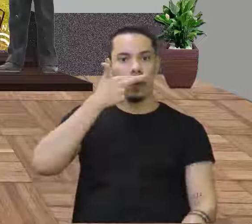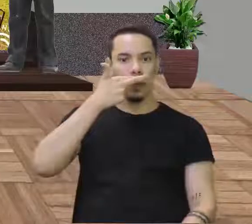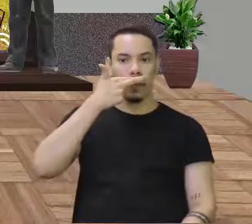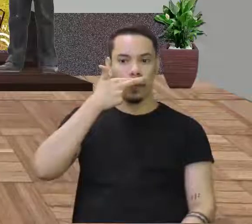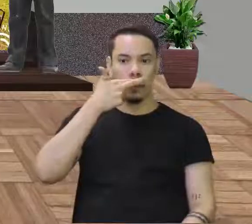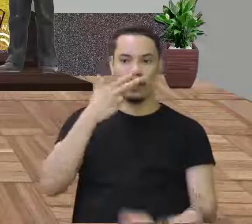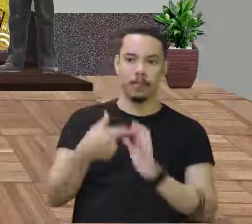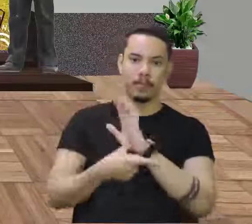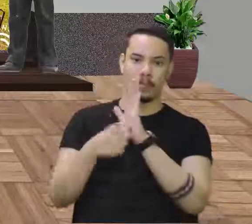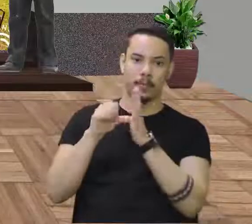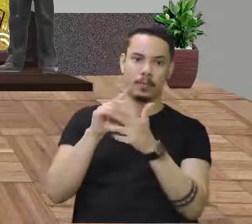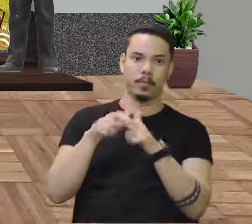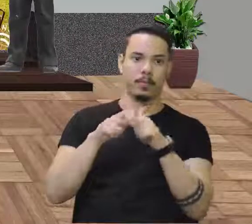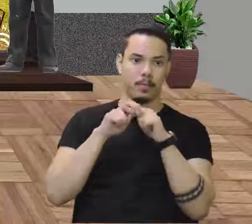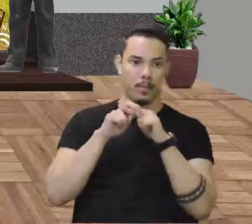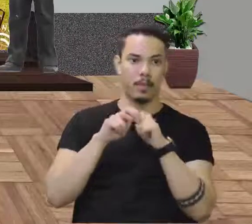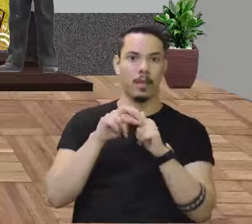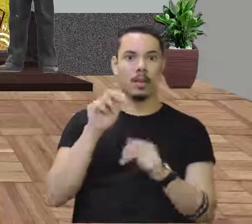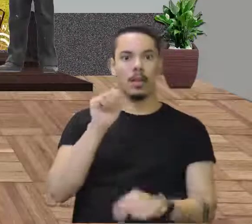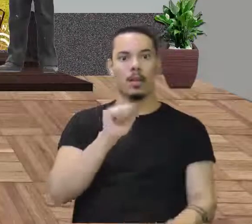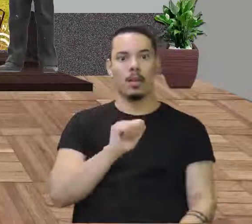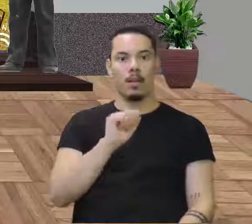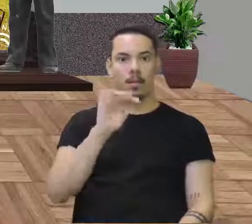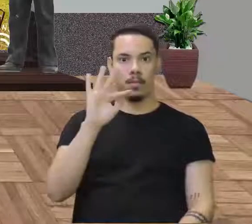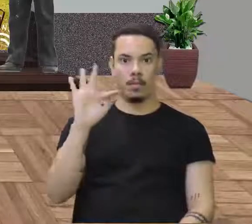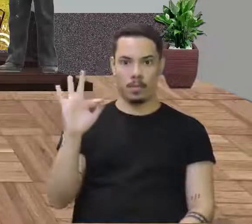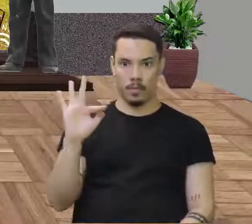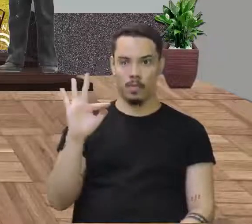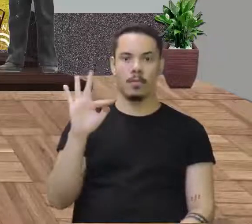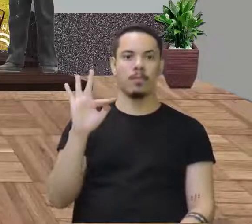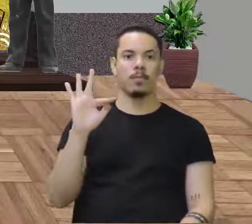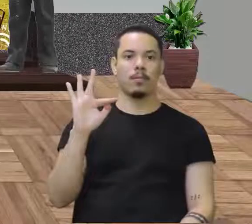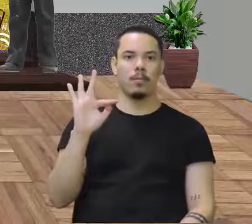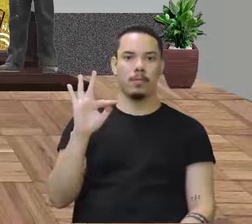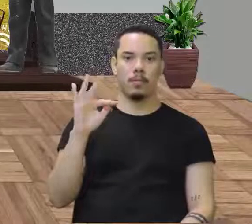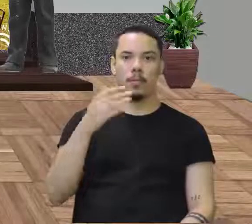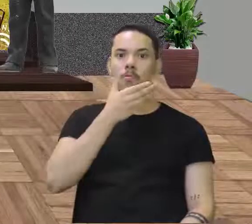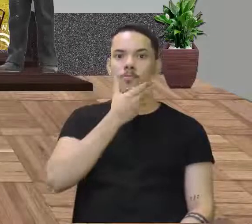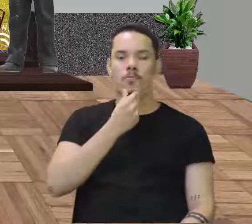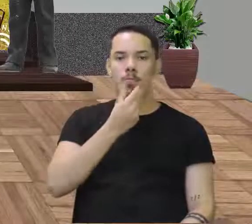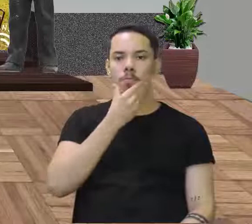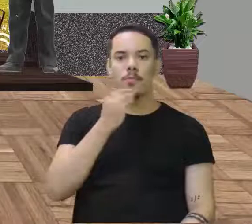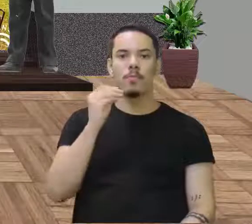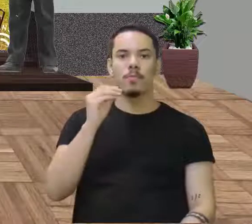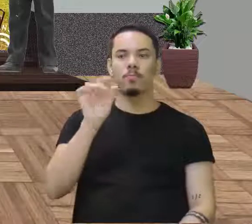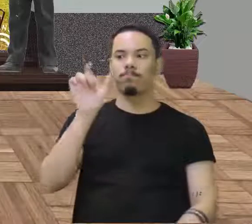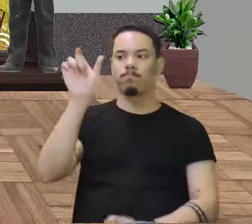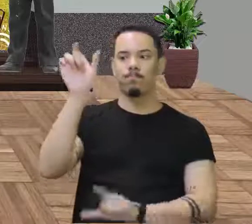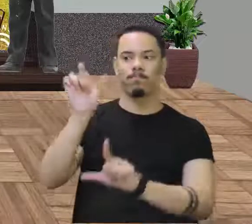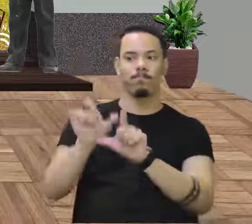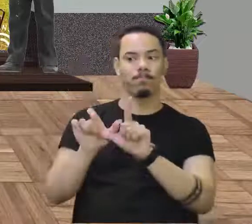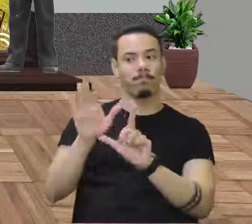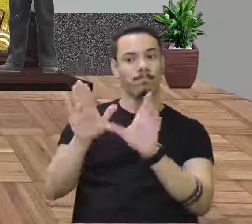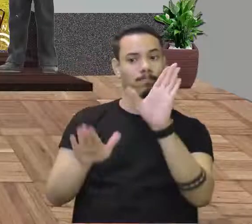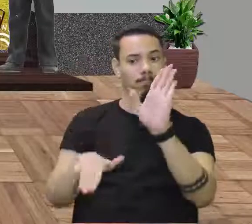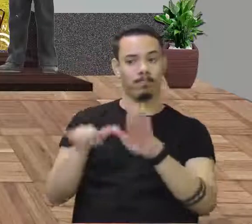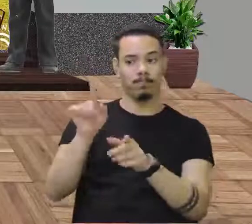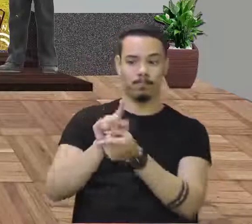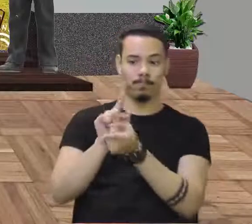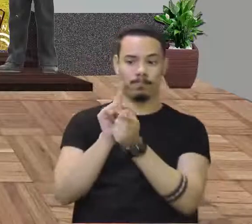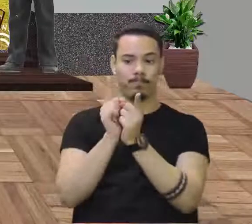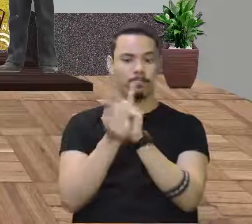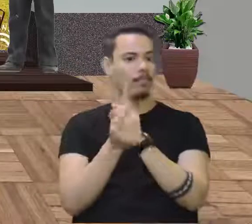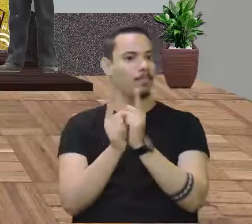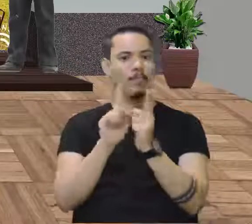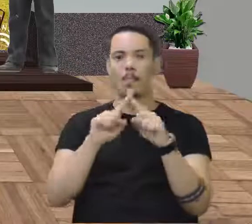Rondon. Então, o Aloysio Ferreira é um personagem que ele tem um cunho controverso, mas